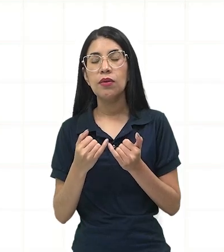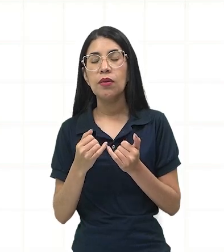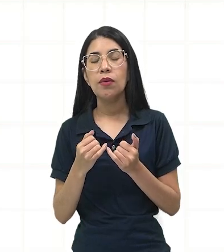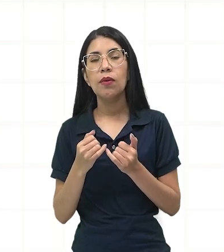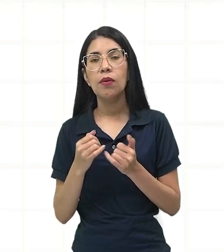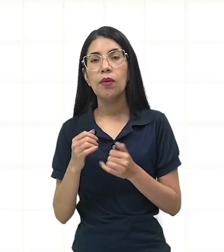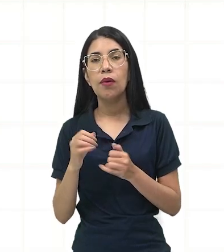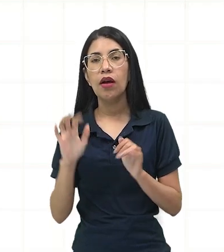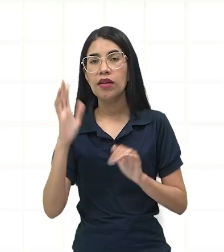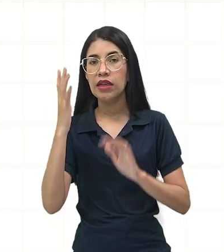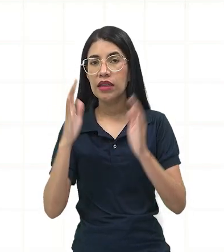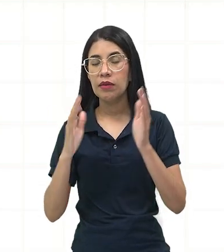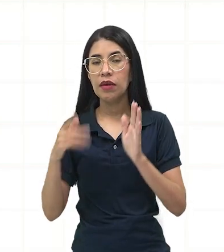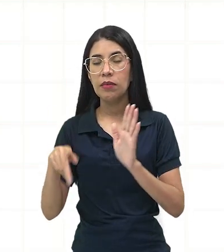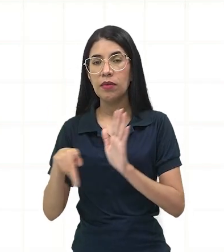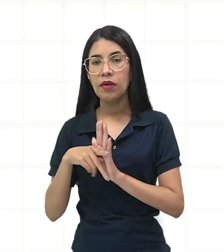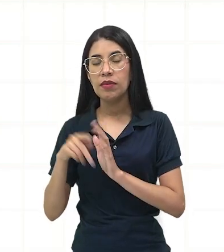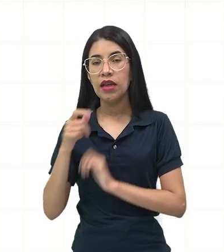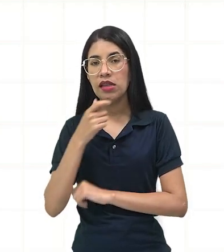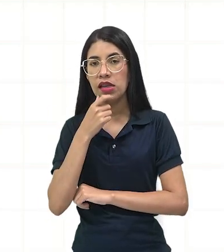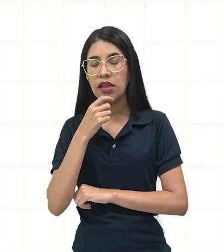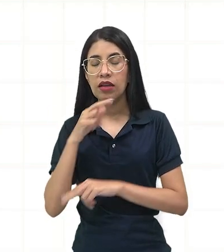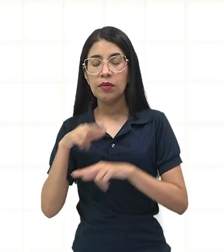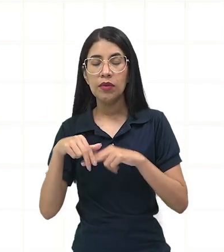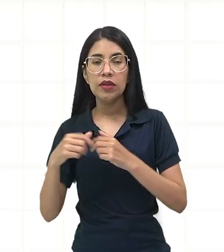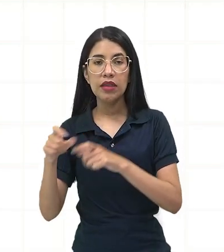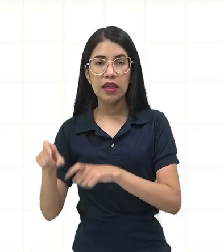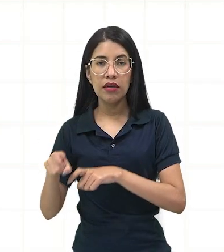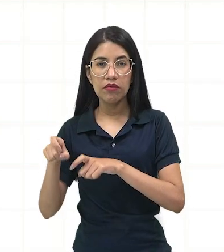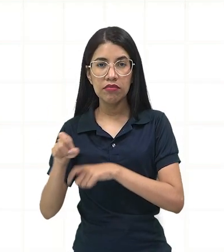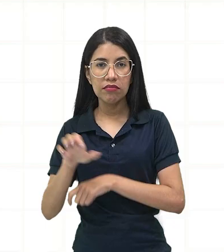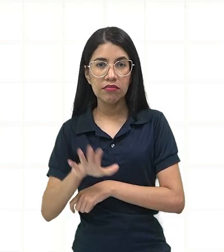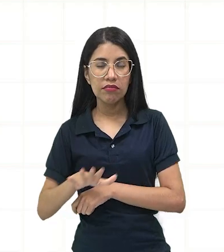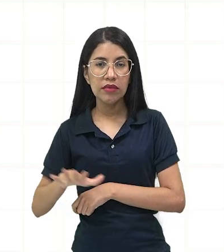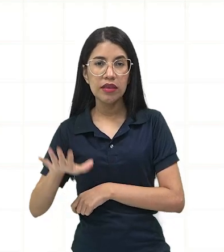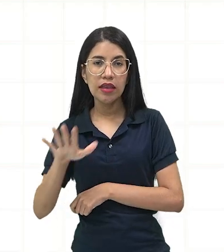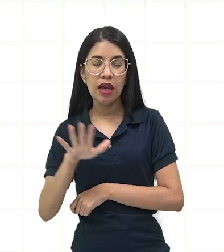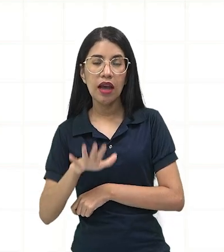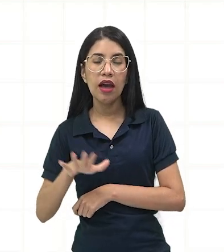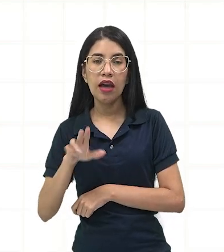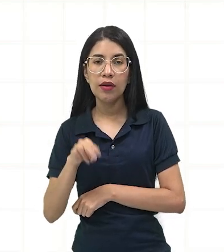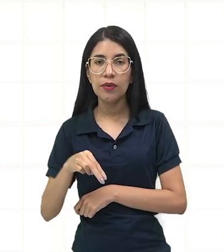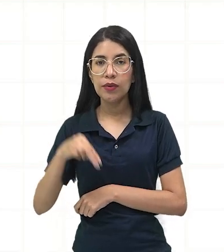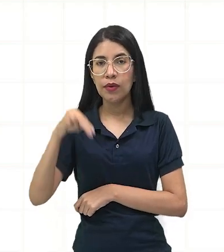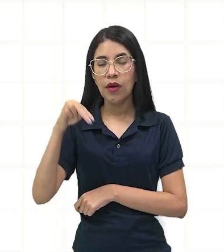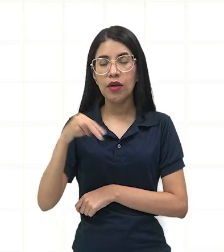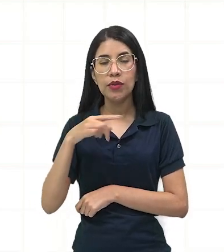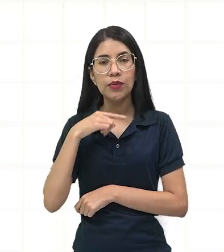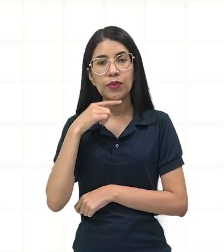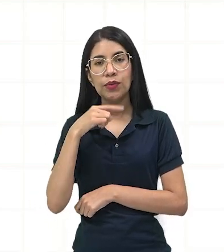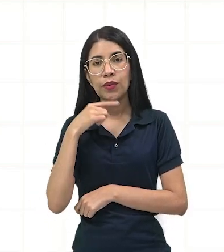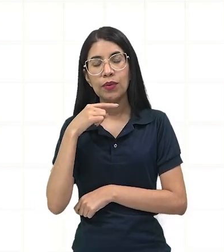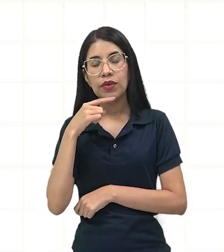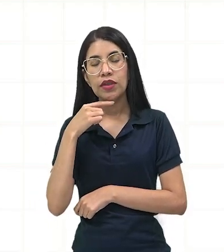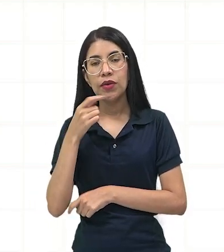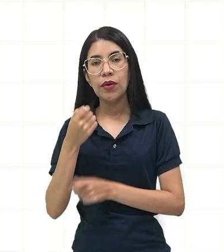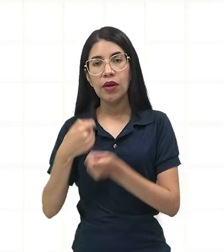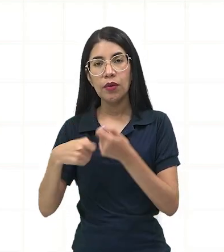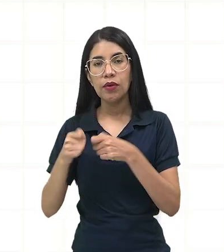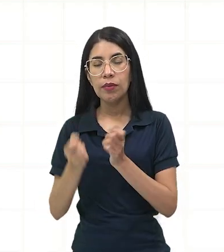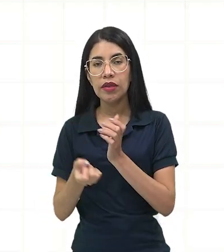Inglaterra. Então, por isso, a agricultura nessa região das colônias do norte ela não foi tão rentável, porque